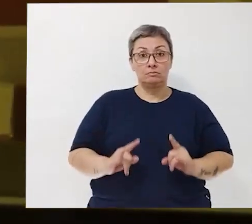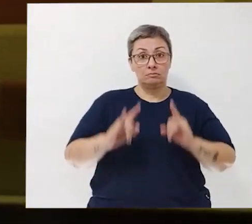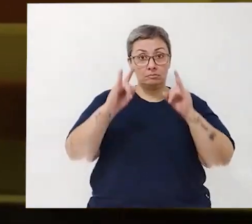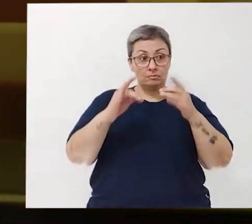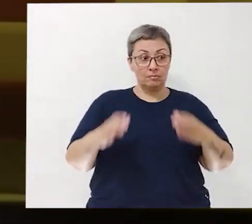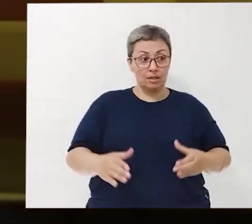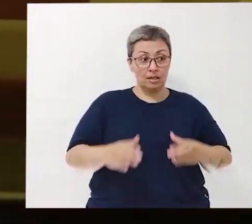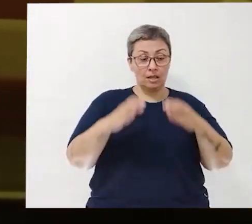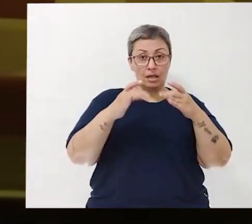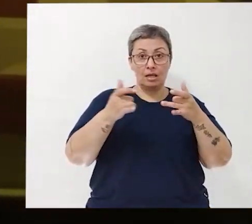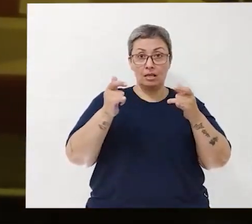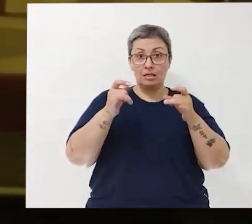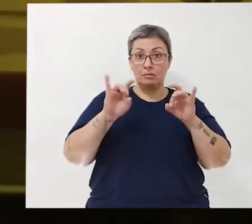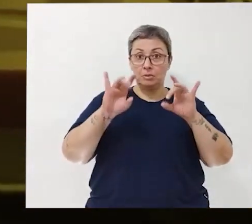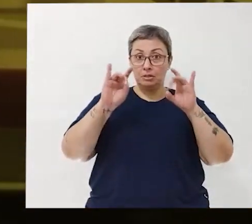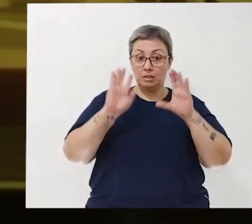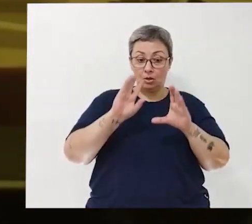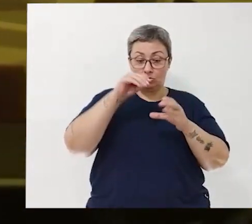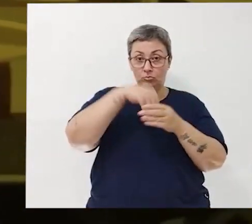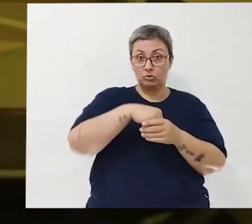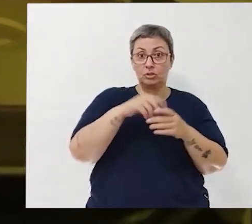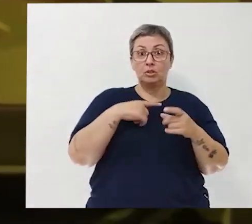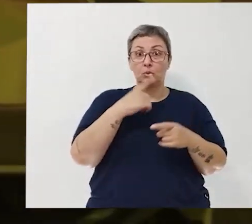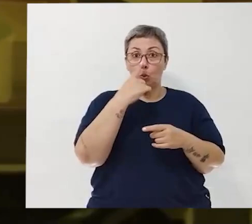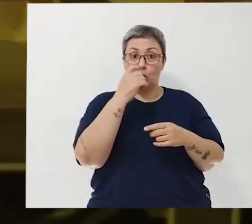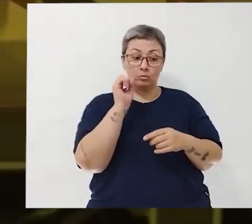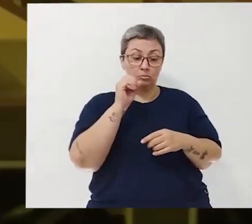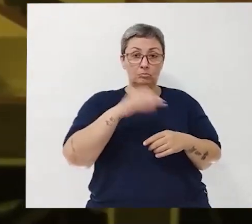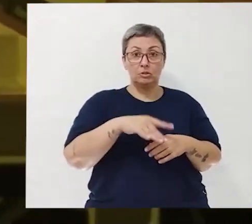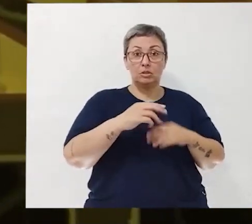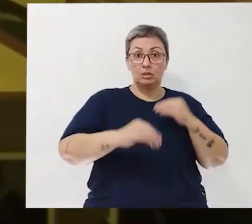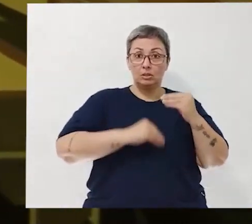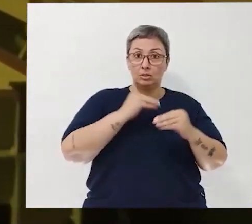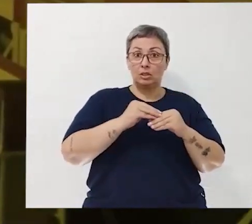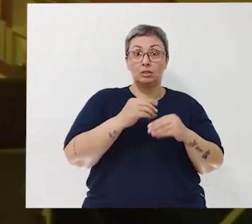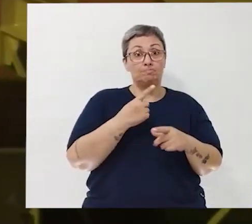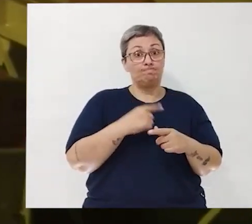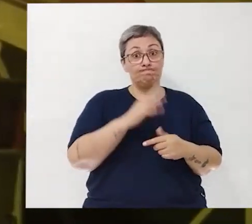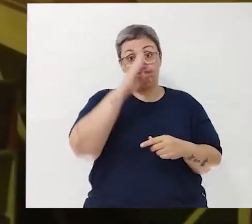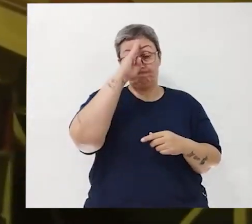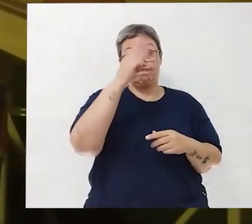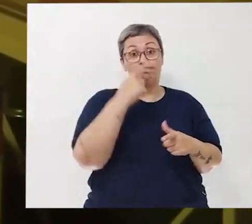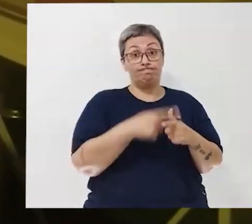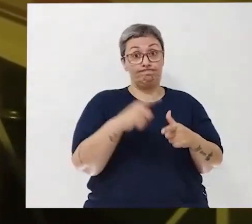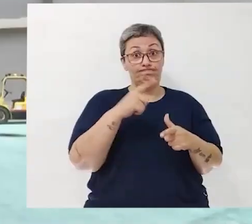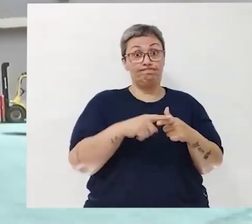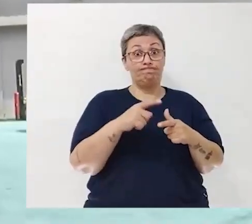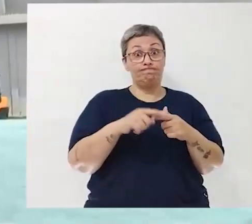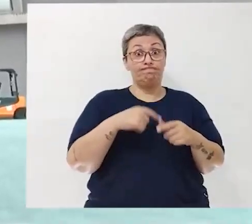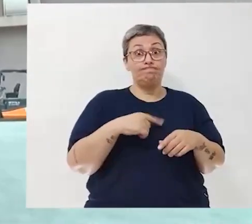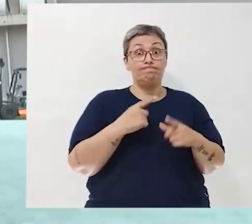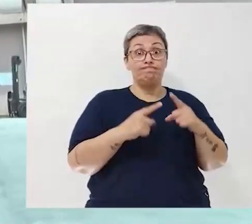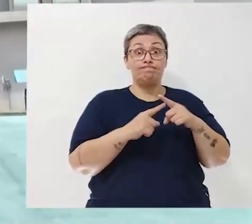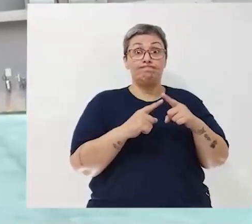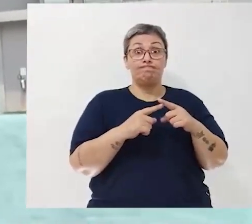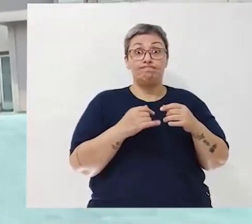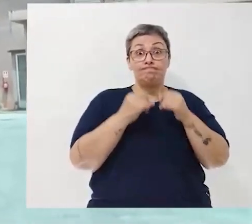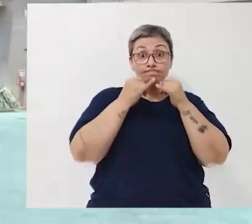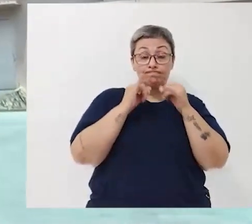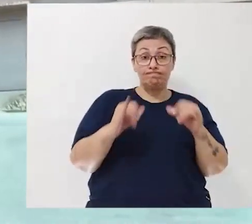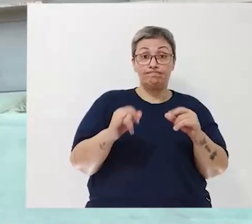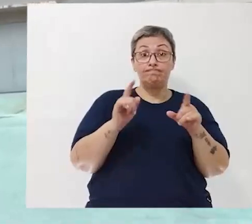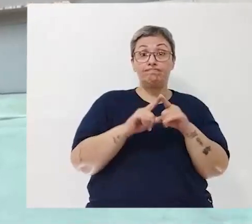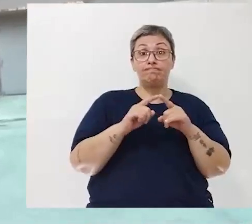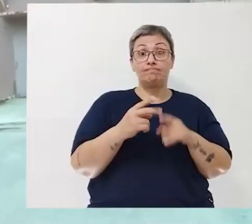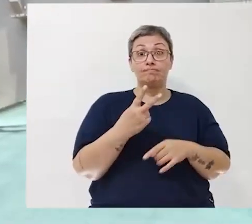barris especiais armazenam o material. O rejeito radioativo é o principal problema deste tipo de produção de energia. Só aqui nesses depósitos